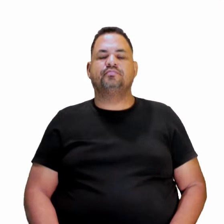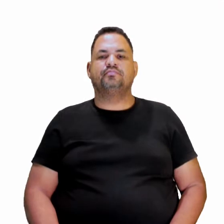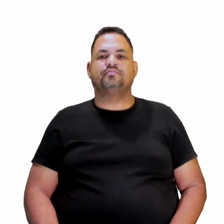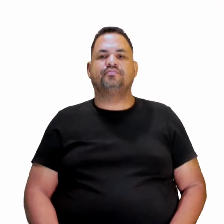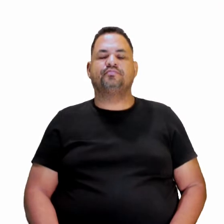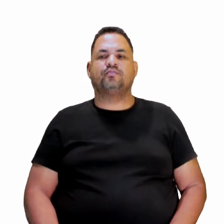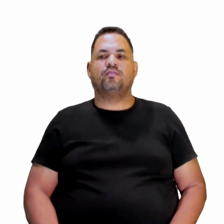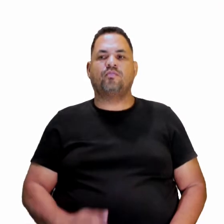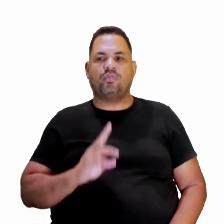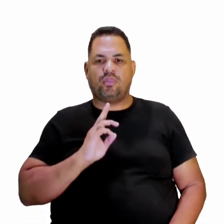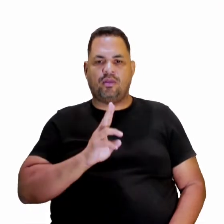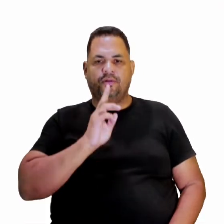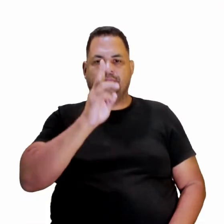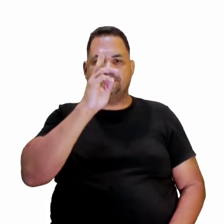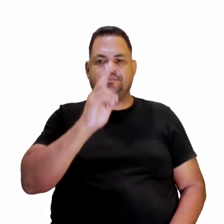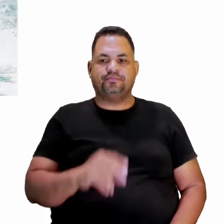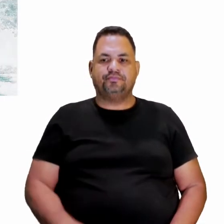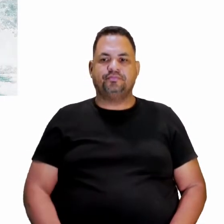Vamos seguir.